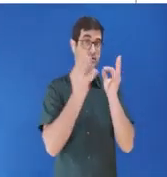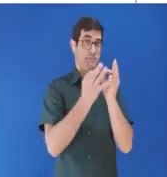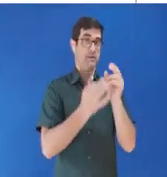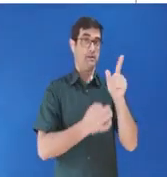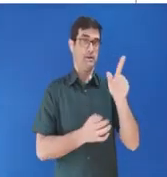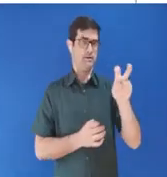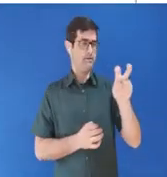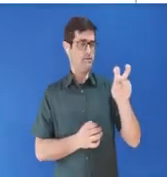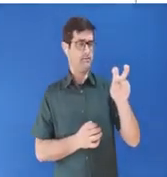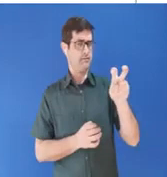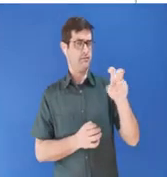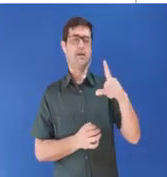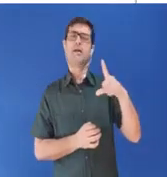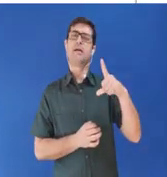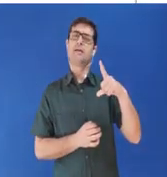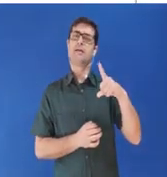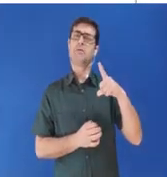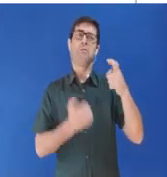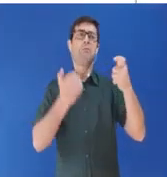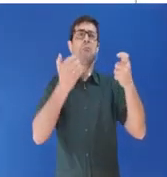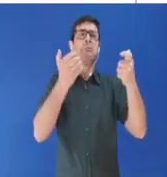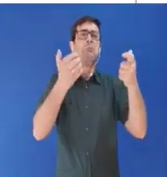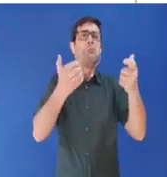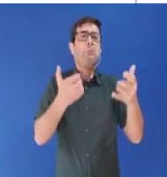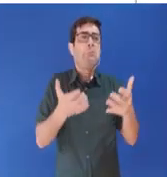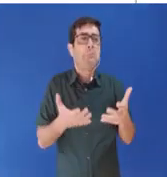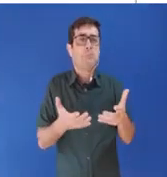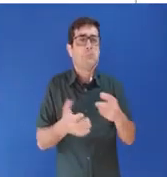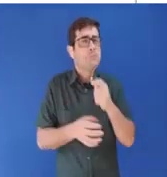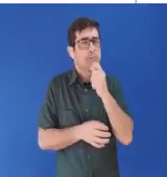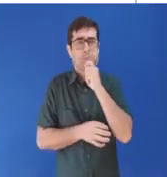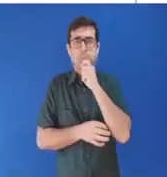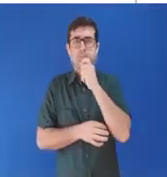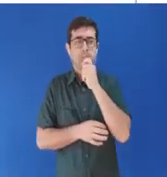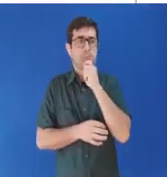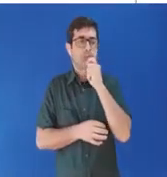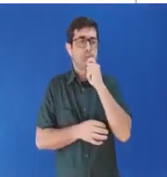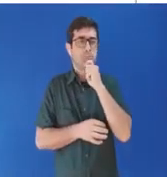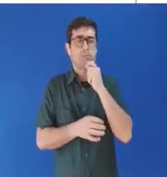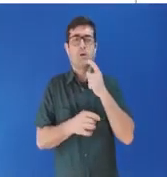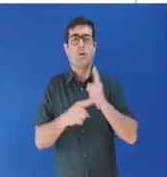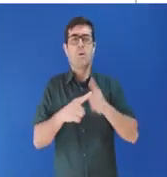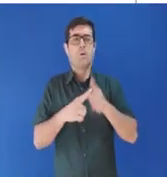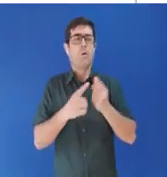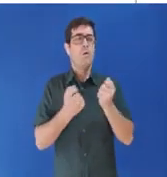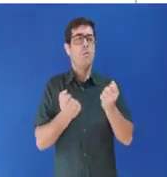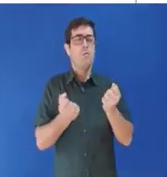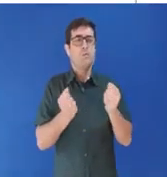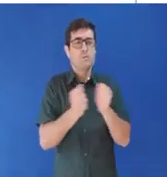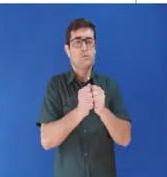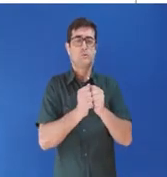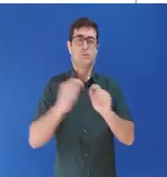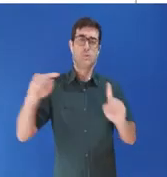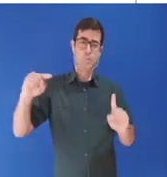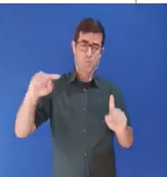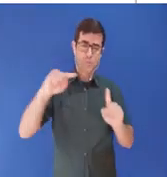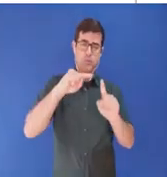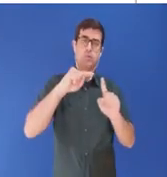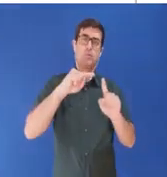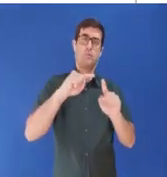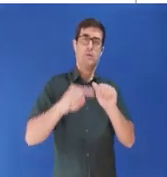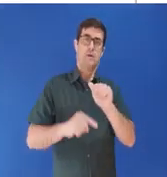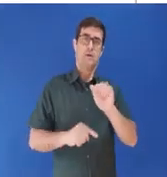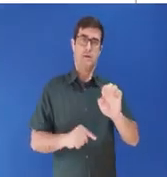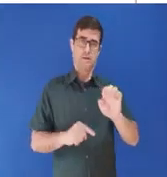que não explica a questão de acompanhar a afinidade eletrônica com a